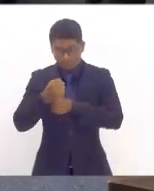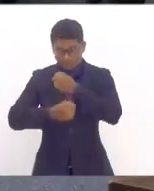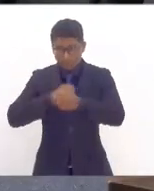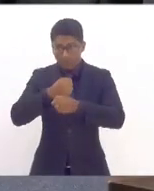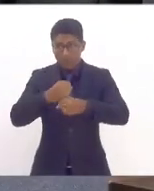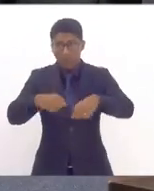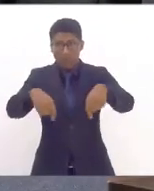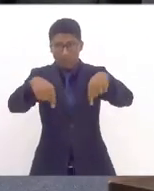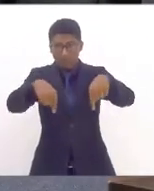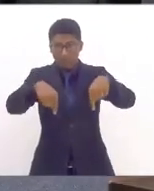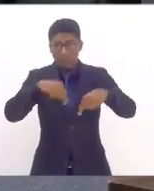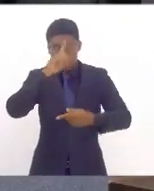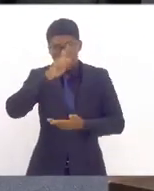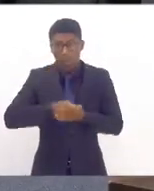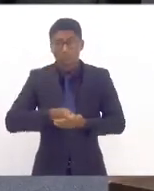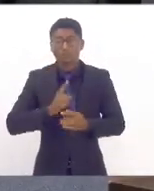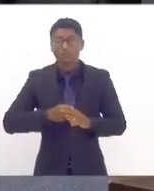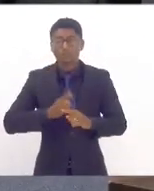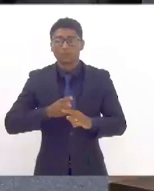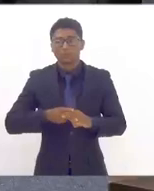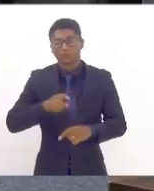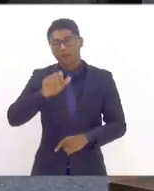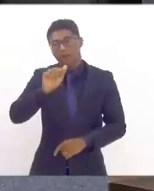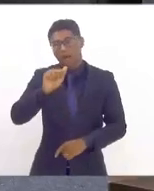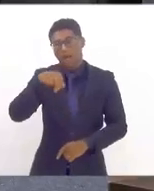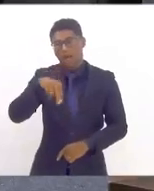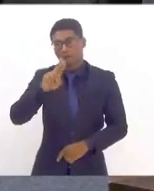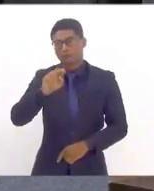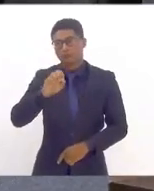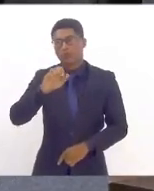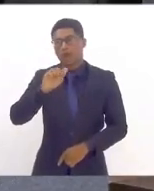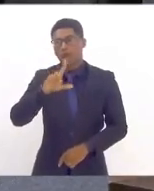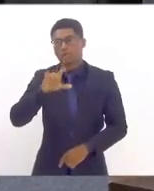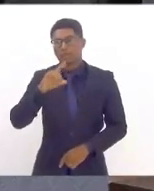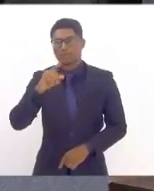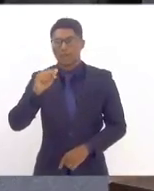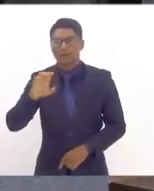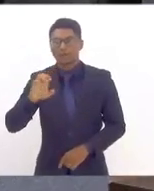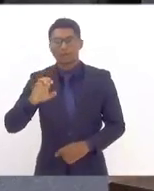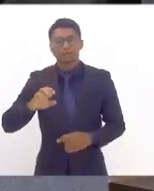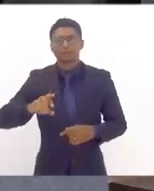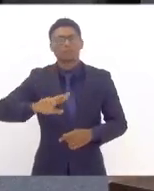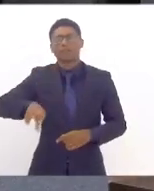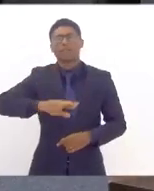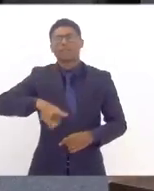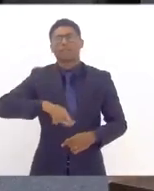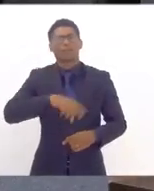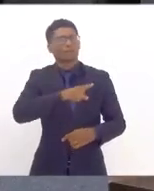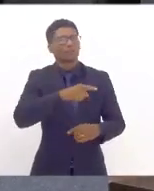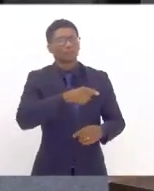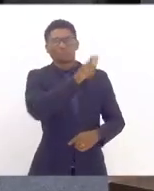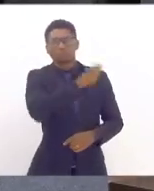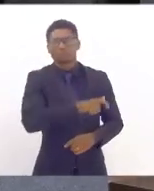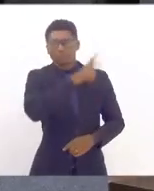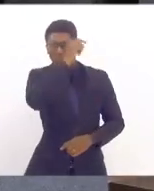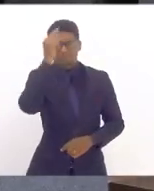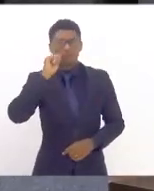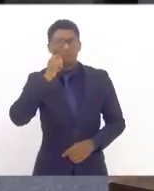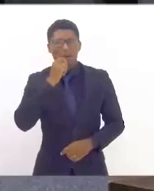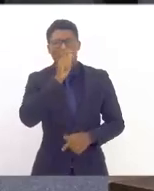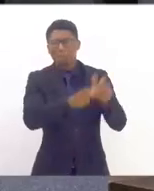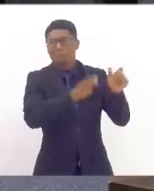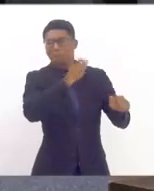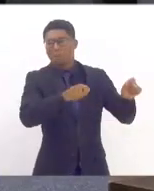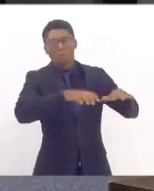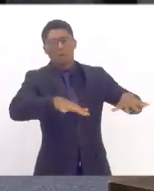por causa do princípio da normalidade não tem nada a ver nesse caso com Eduardo Paes com os outros prefeitos é